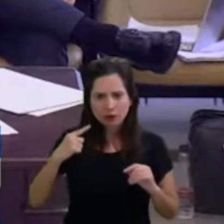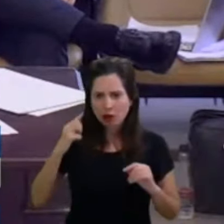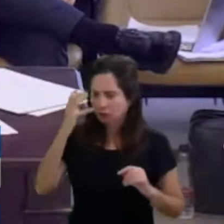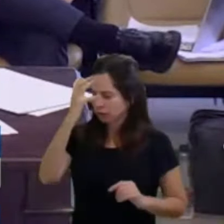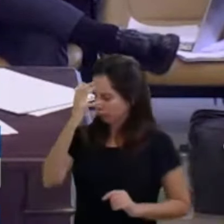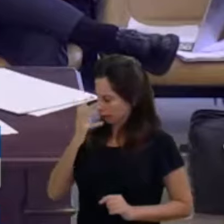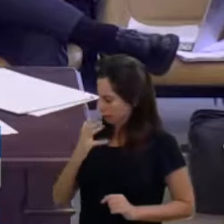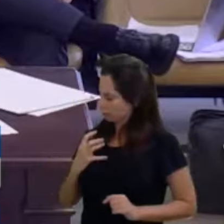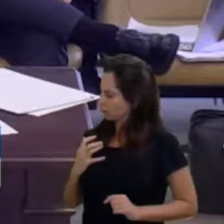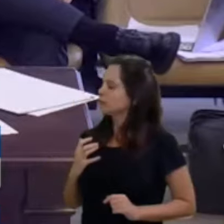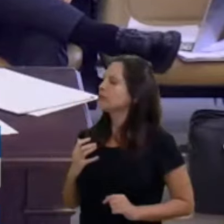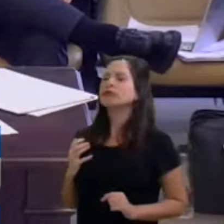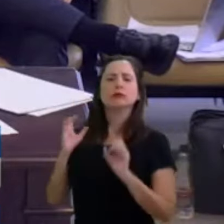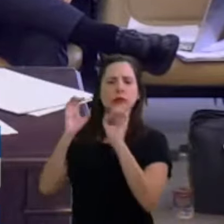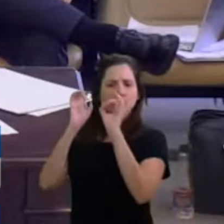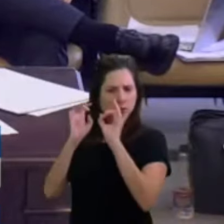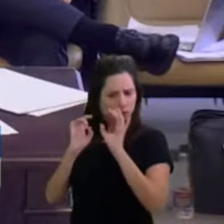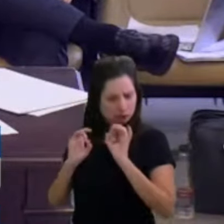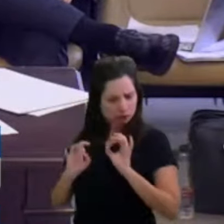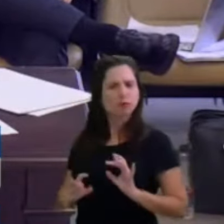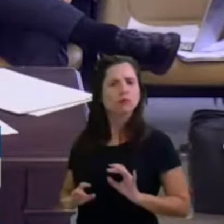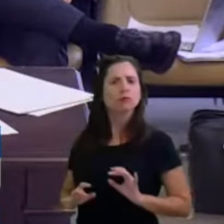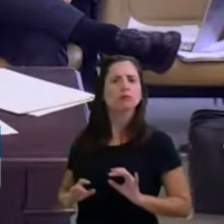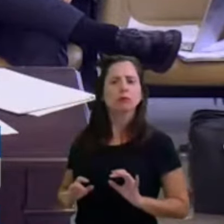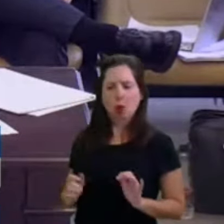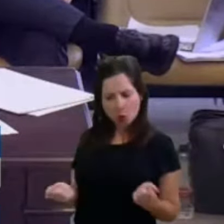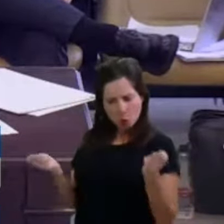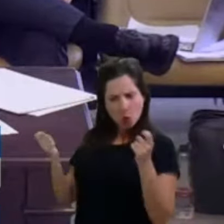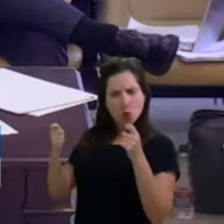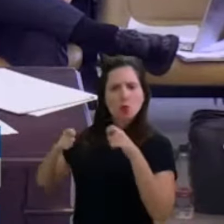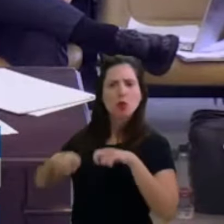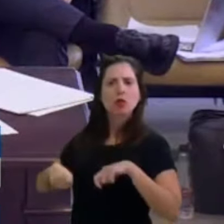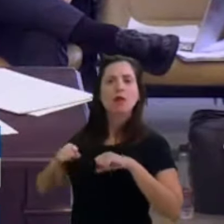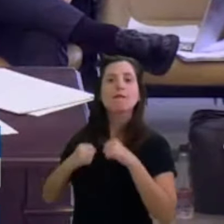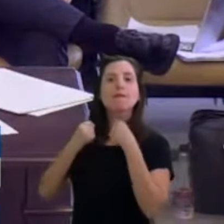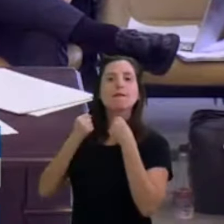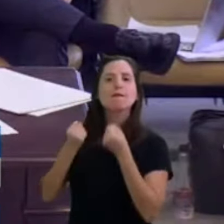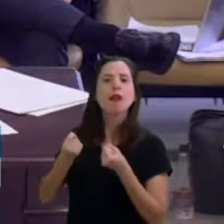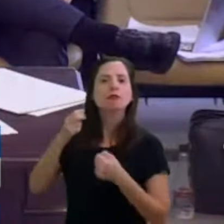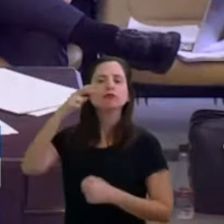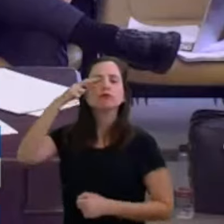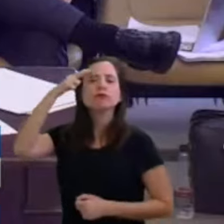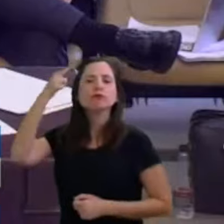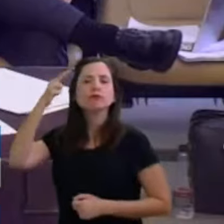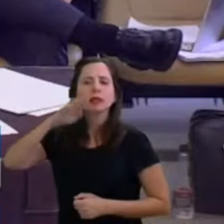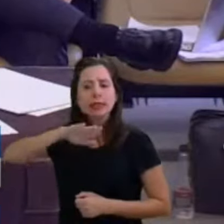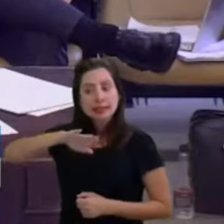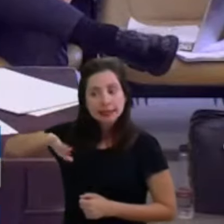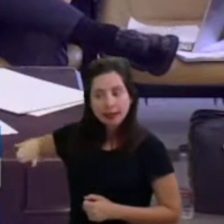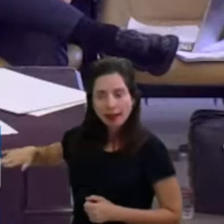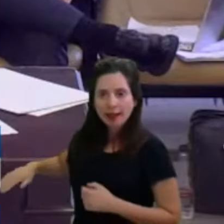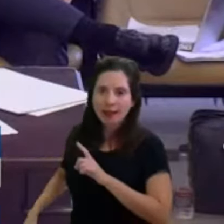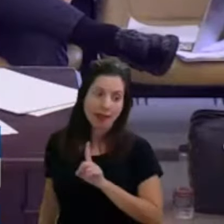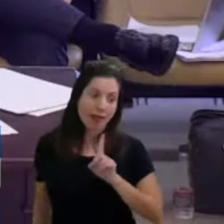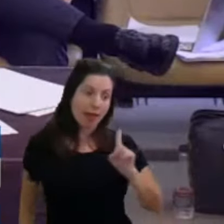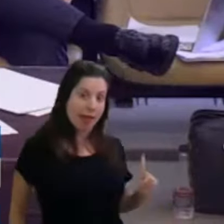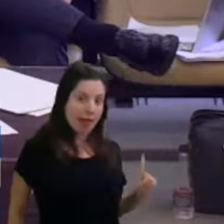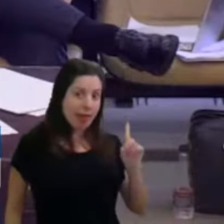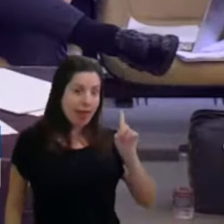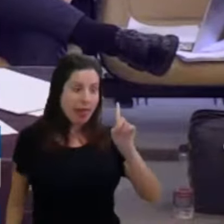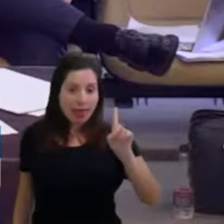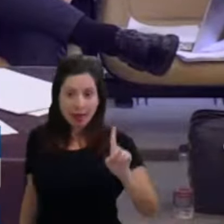advogado especialista, o advogado competente que defende o Sr. Sérgio Moro, e entra o primeiro suplente. Faz